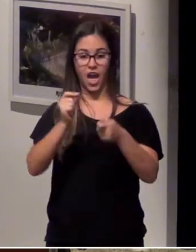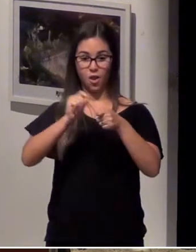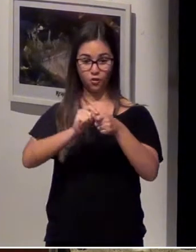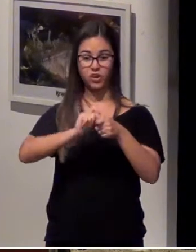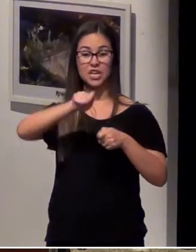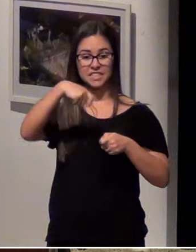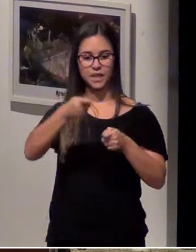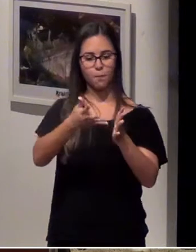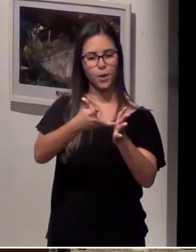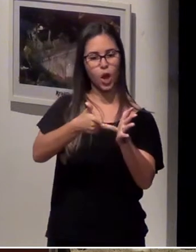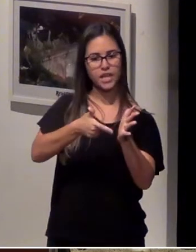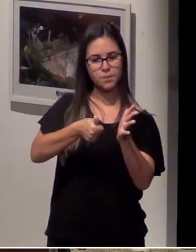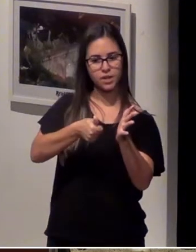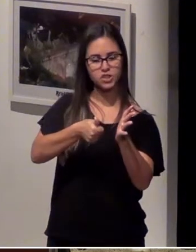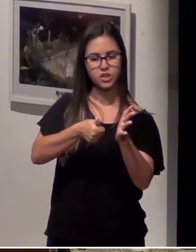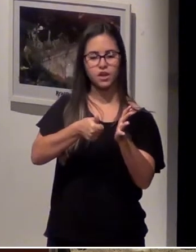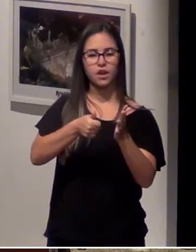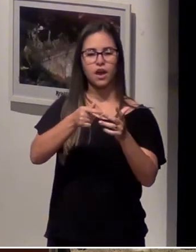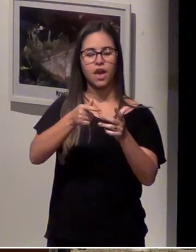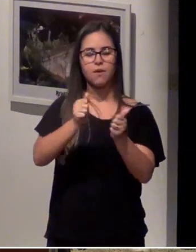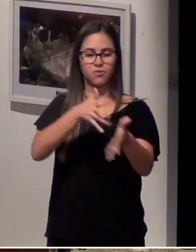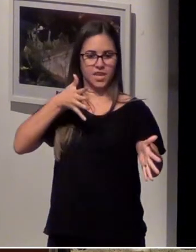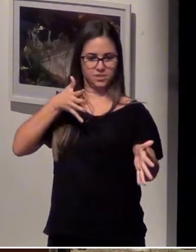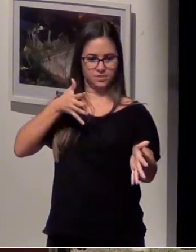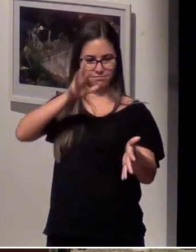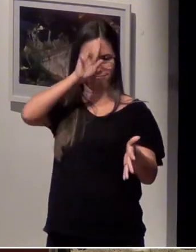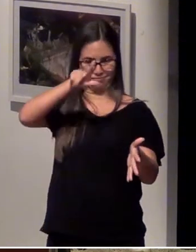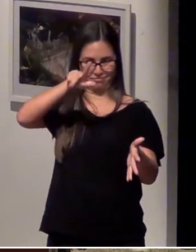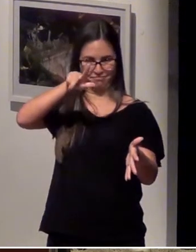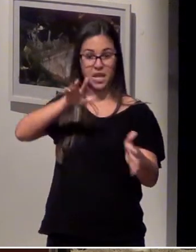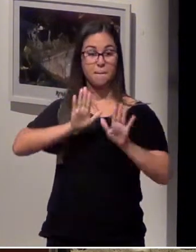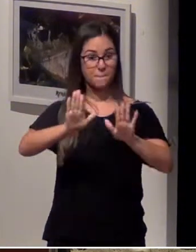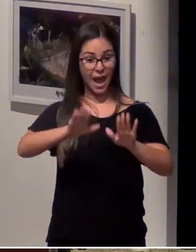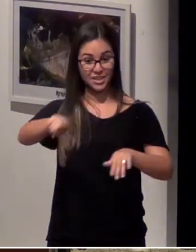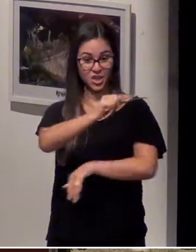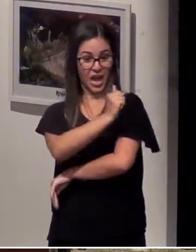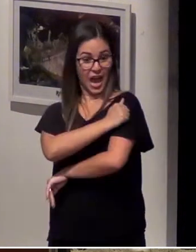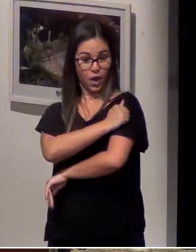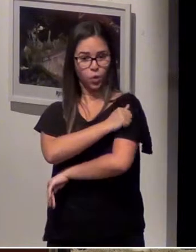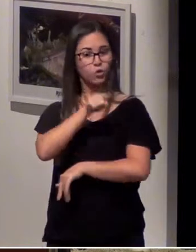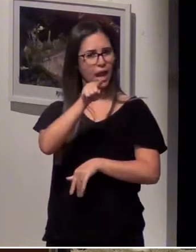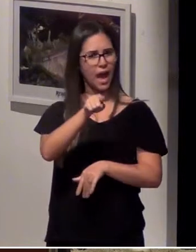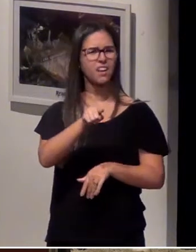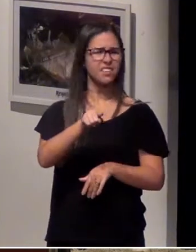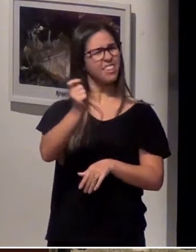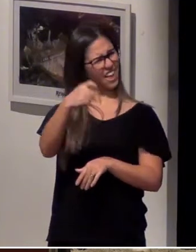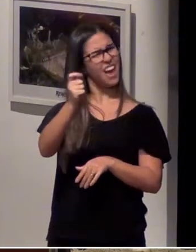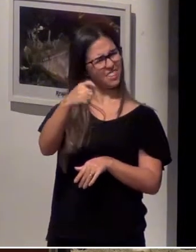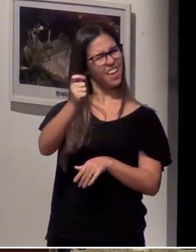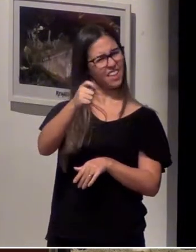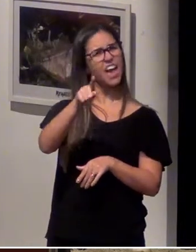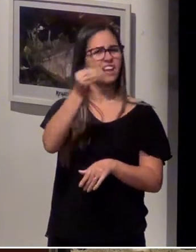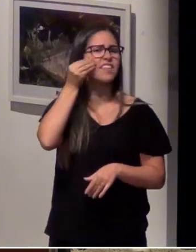fazendo o sinal de pró-Libras ao invés de proficiência. Mas os meus alunos, naquele momento,